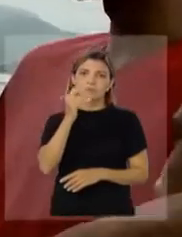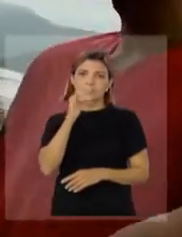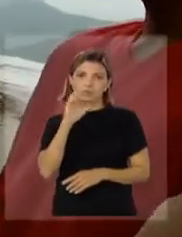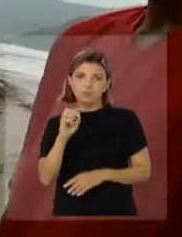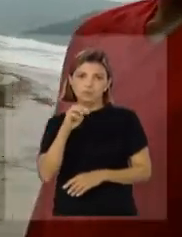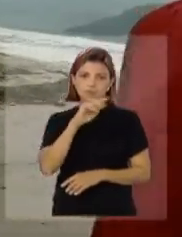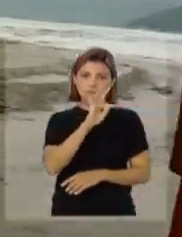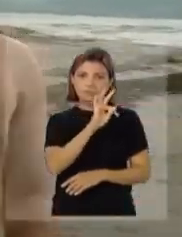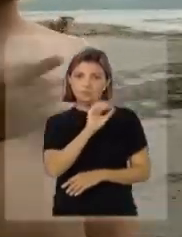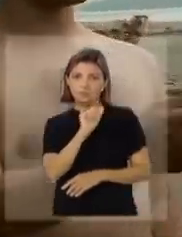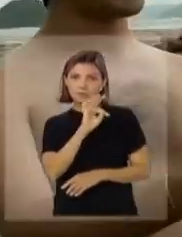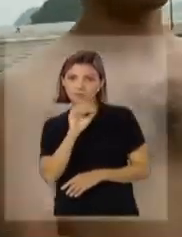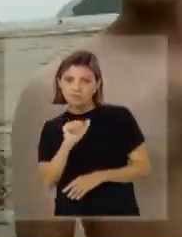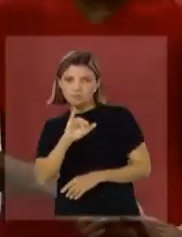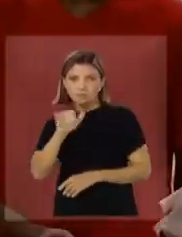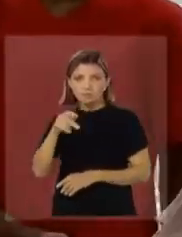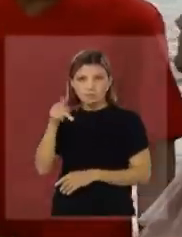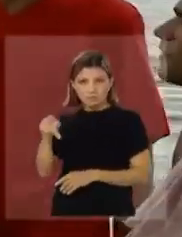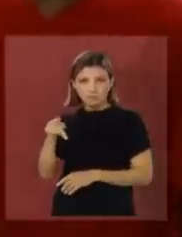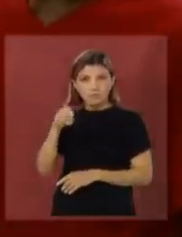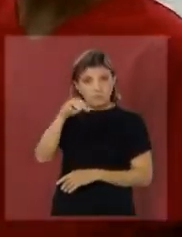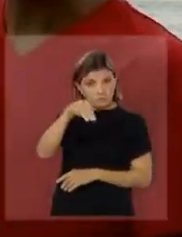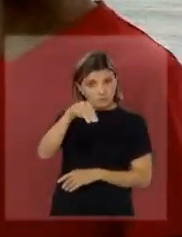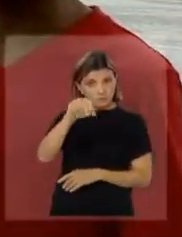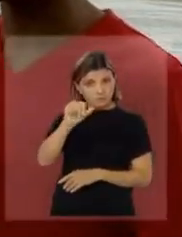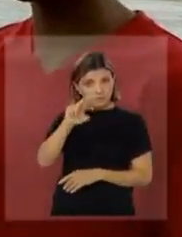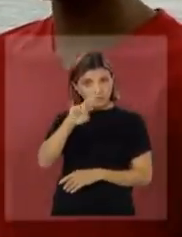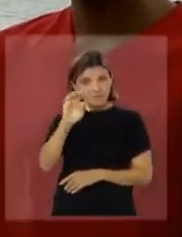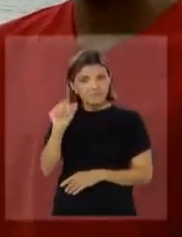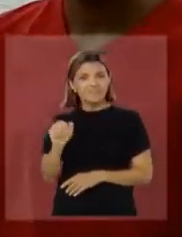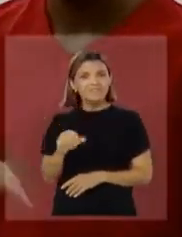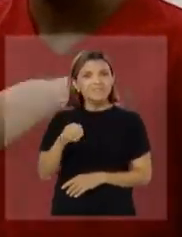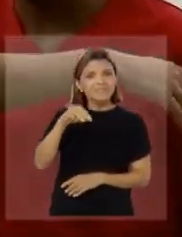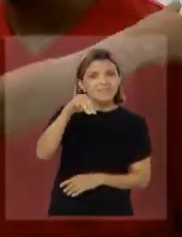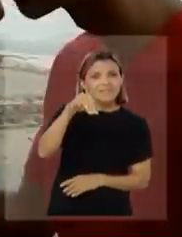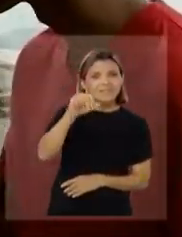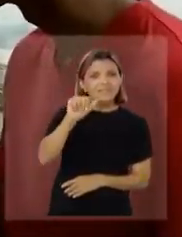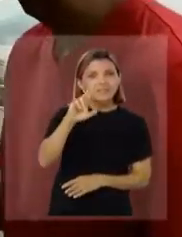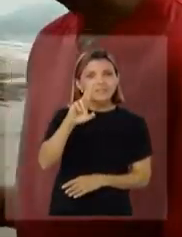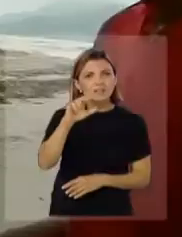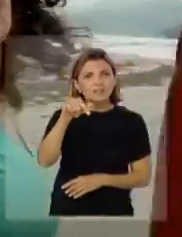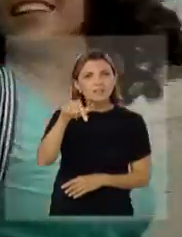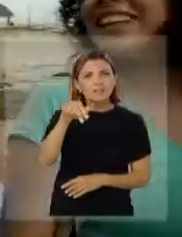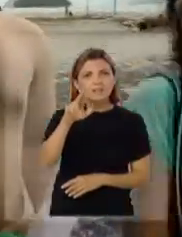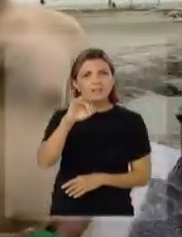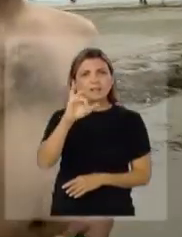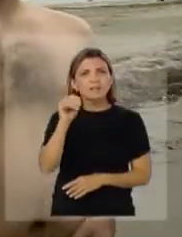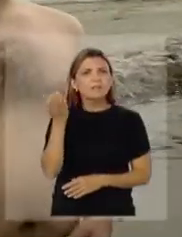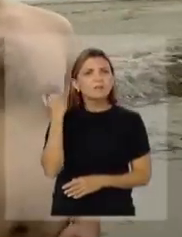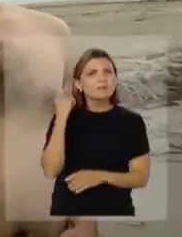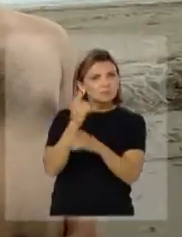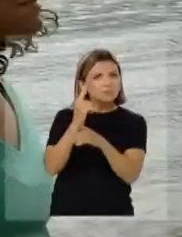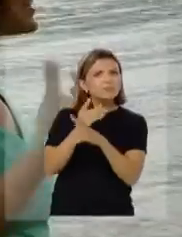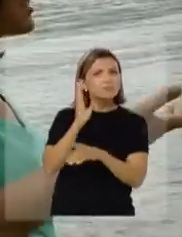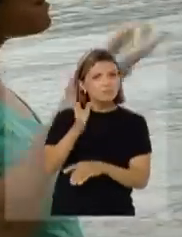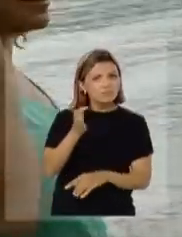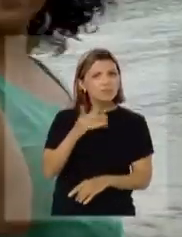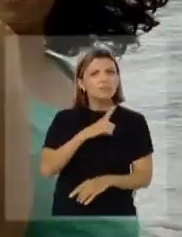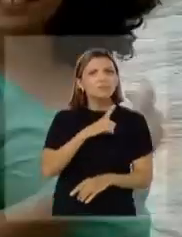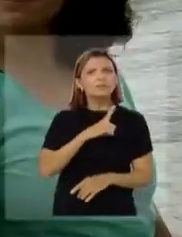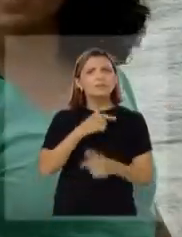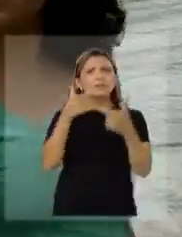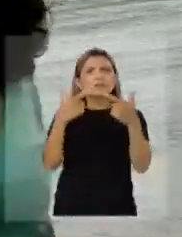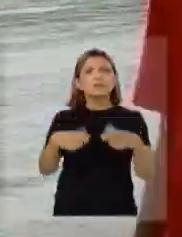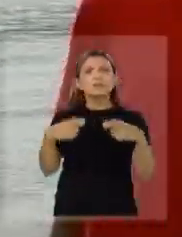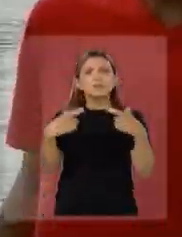Thiago. Essa é a Tata, o JP. E aquela ali é a Marta. Marquinho, você. Vocês se conhecem? Desde o verão passado. O Marquinho mora